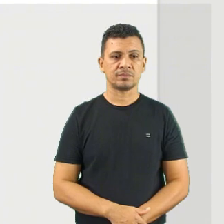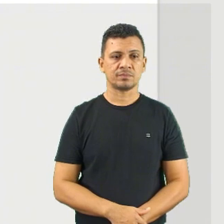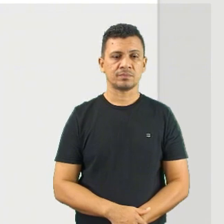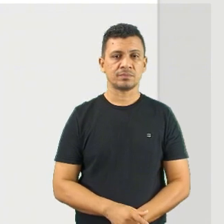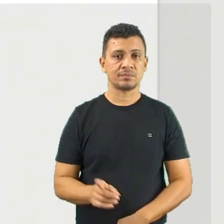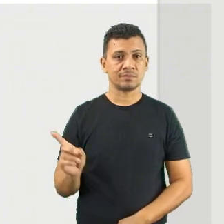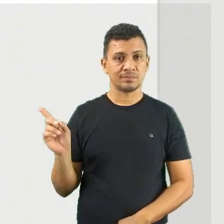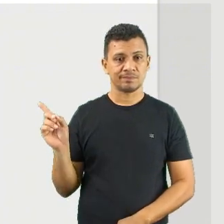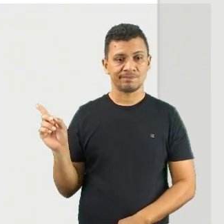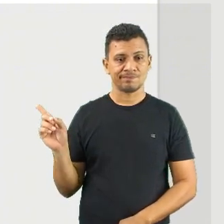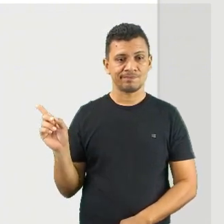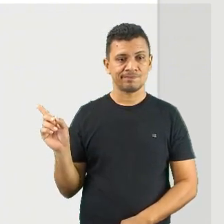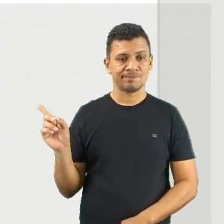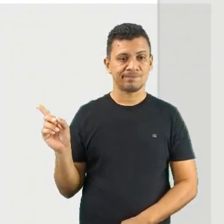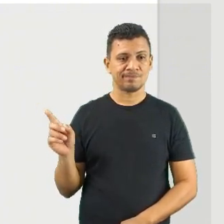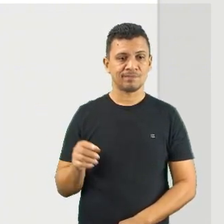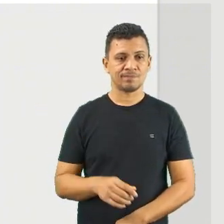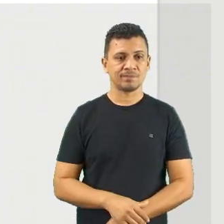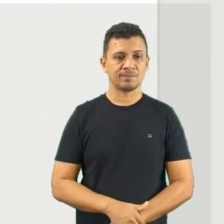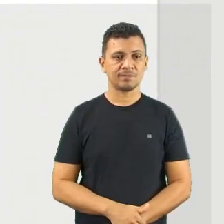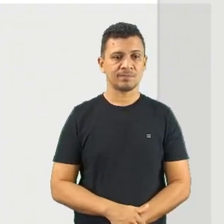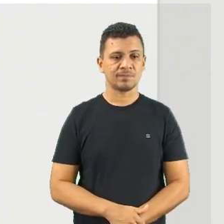olha só,